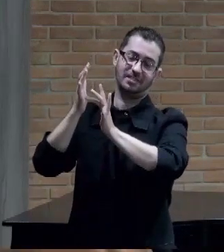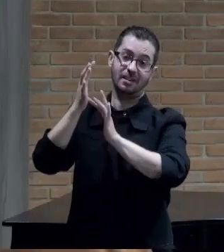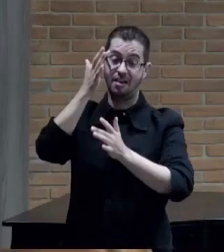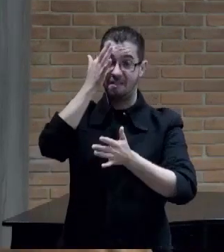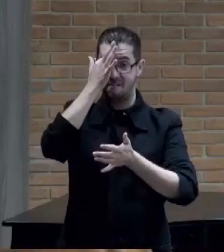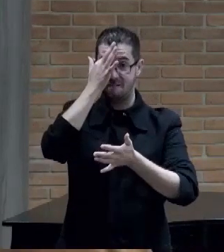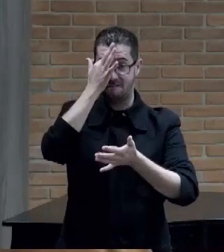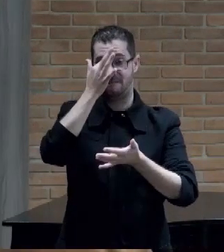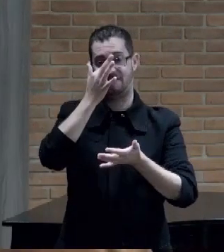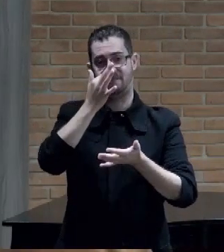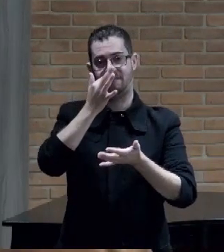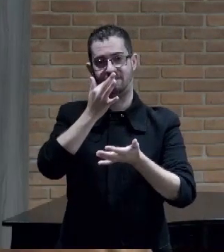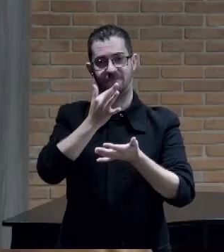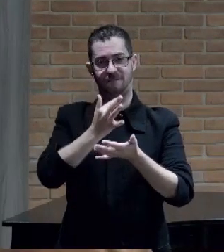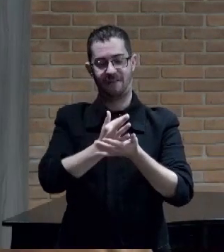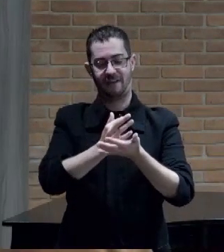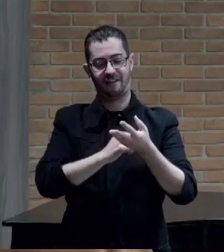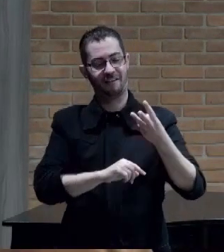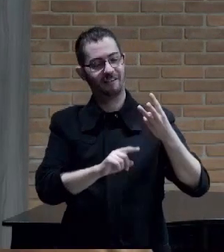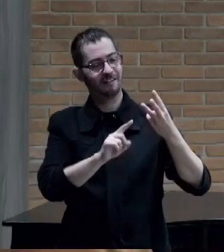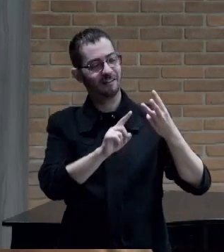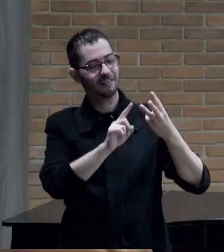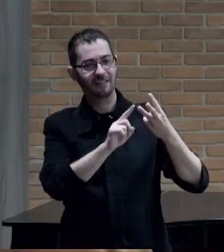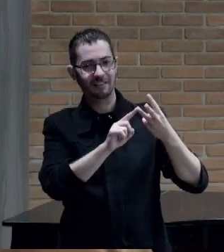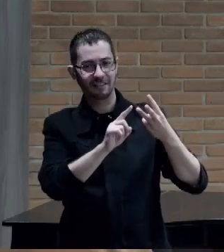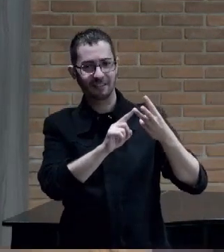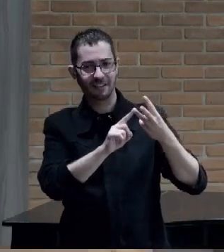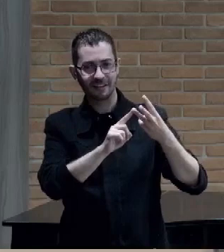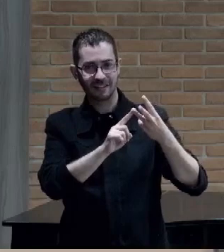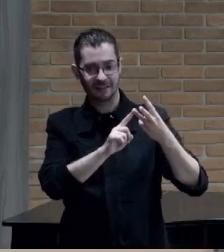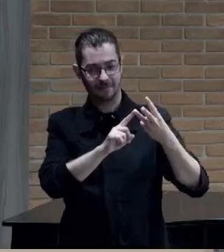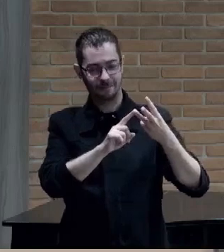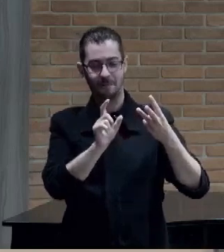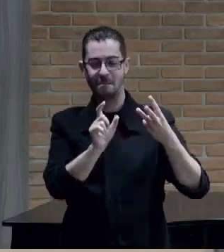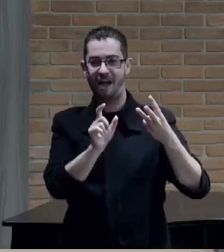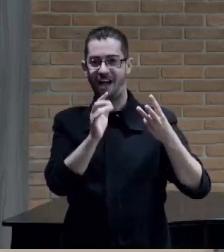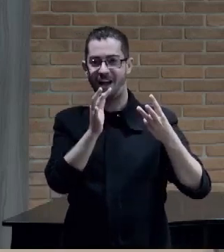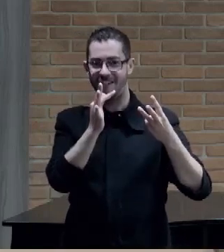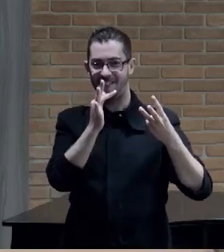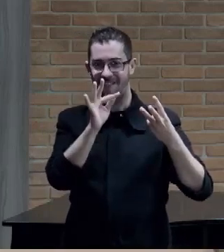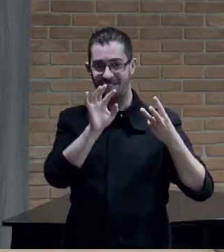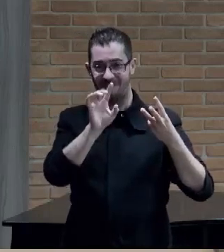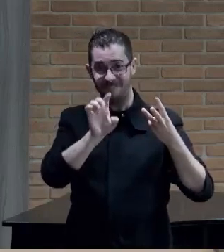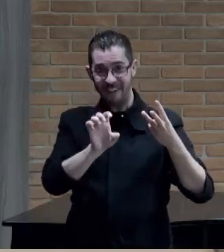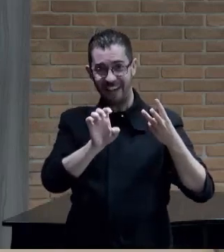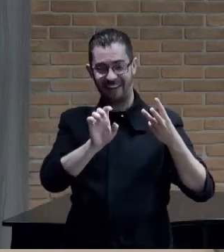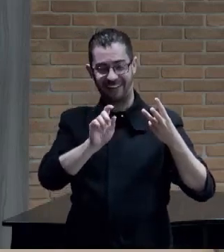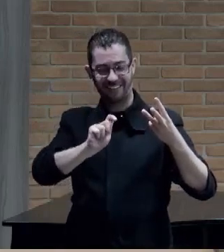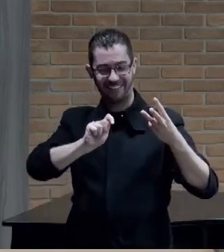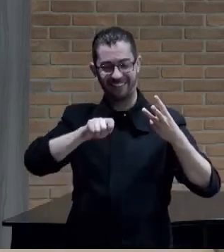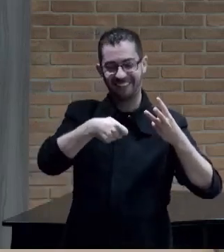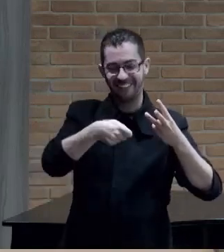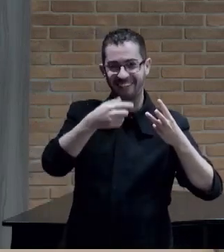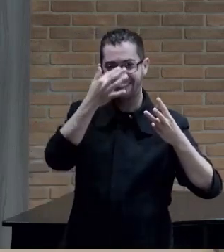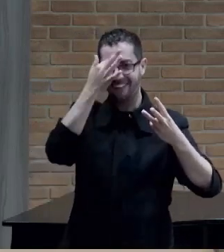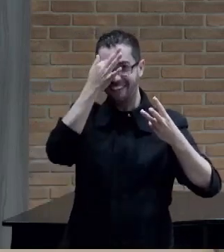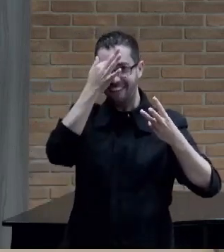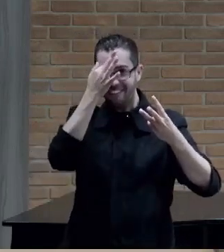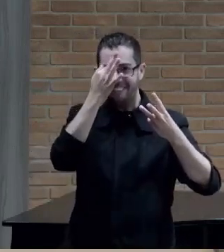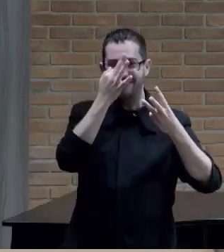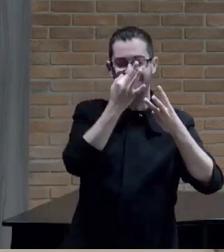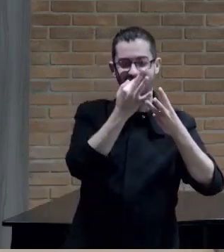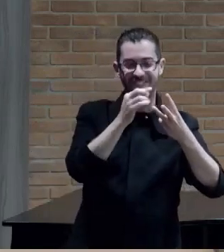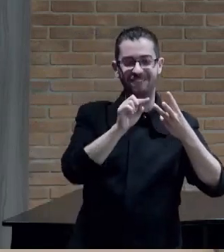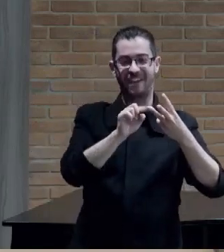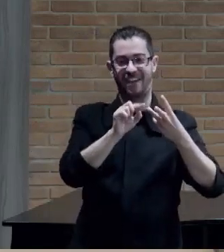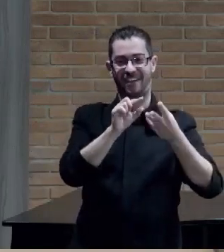Fé. A terceira palavra-chave que nós encontramos aqui nos versículos 16 e